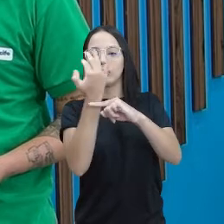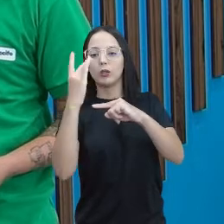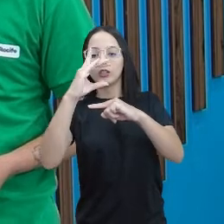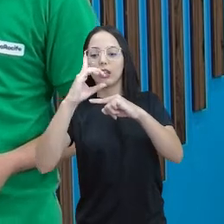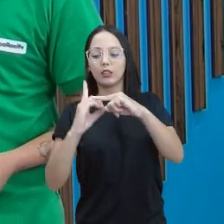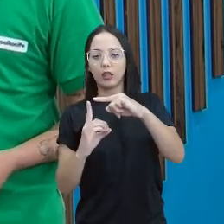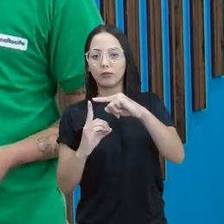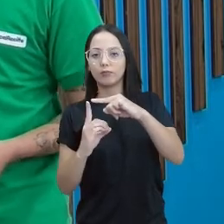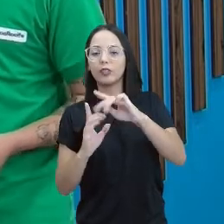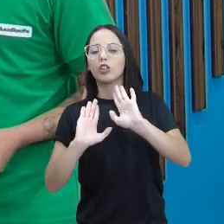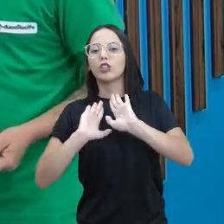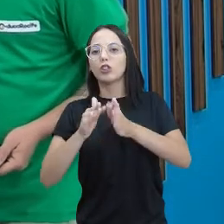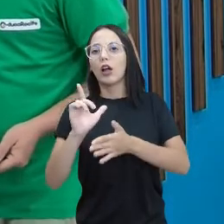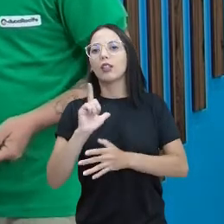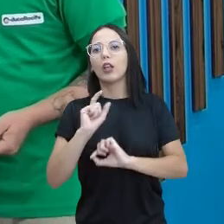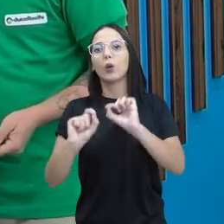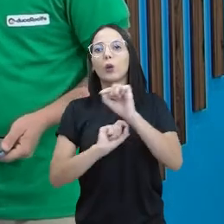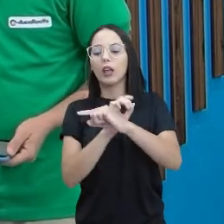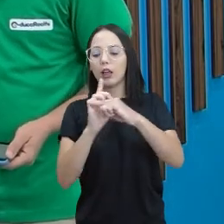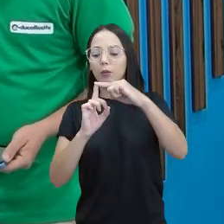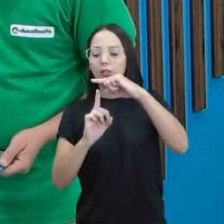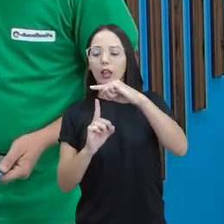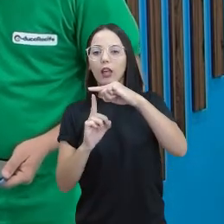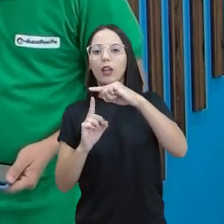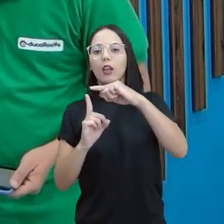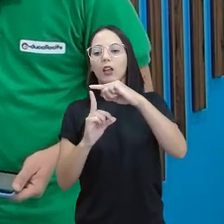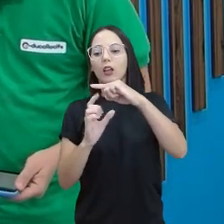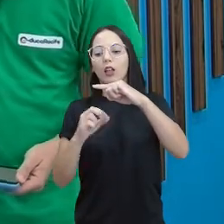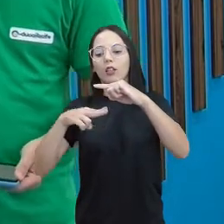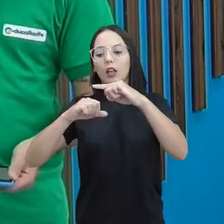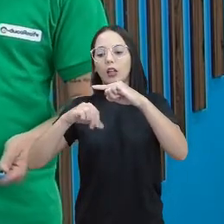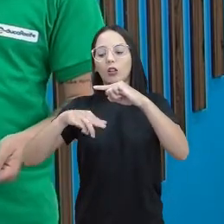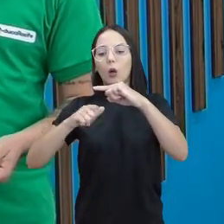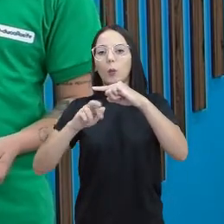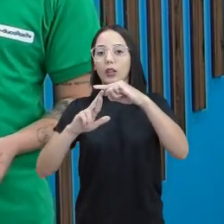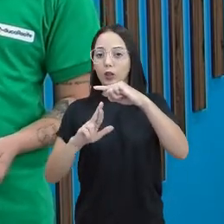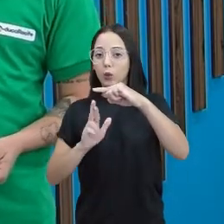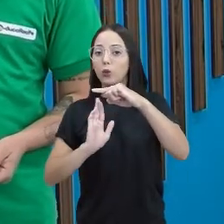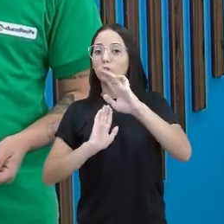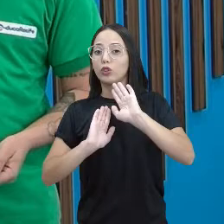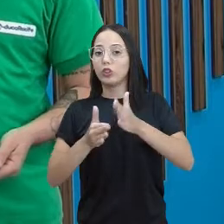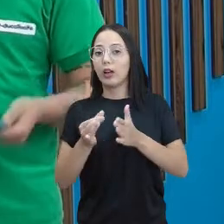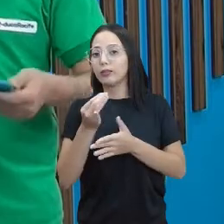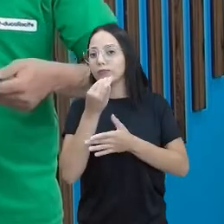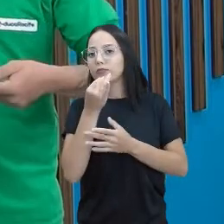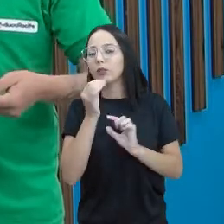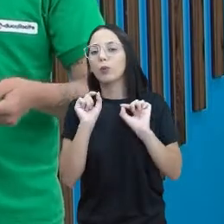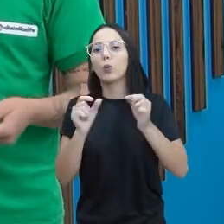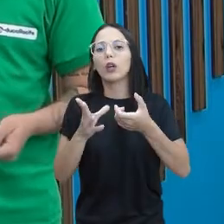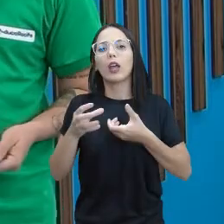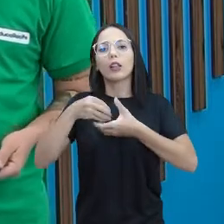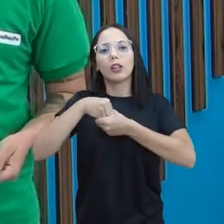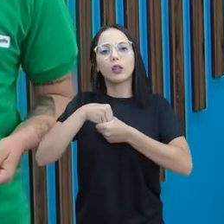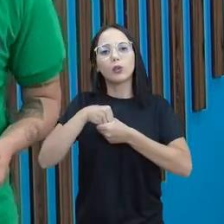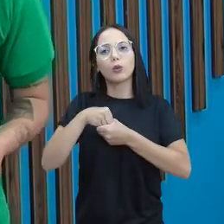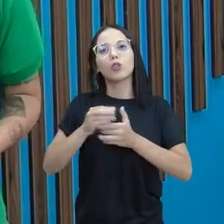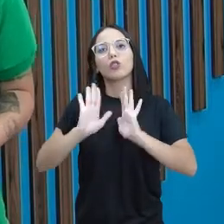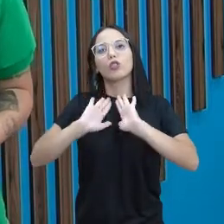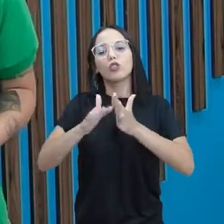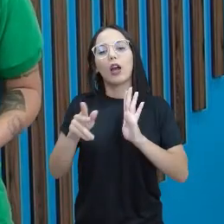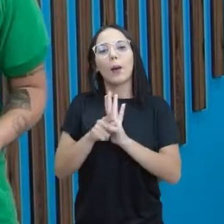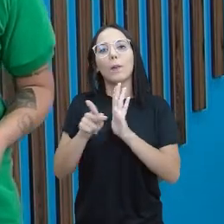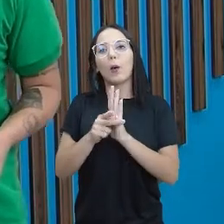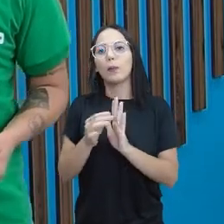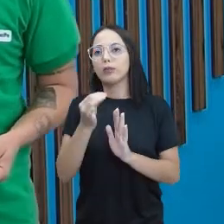sobre D, você tem aí o D como o denominador, ele vai ficar o Q na radiciação? Ele fica aqui como